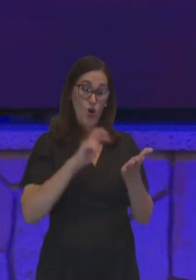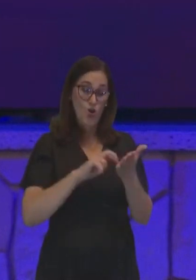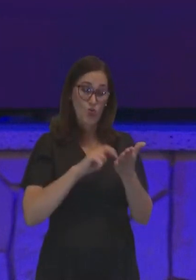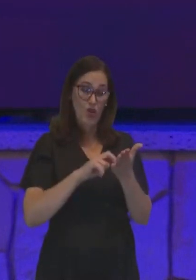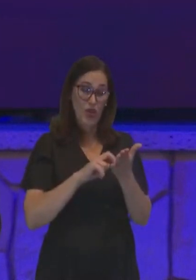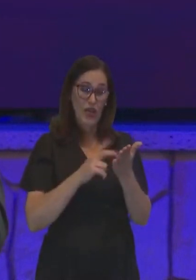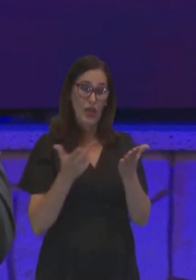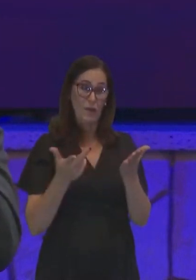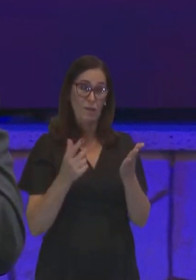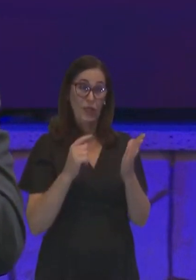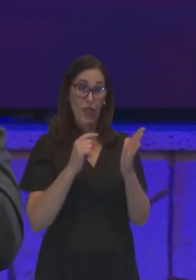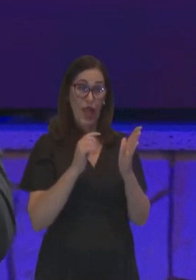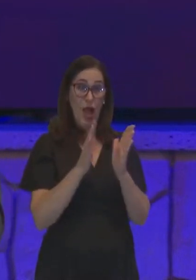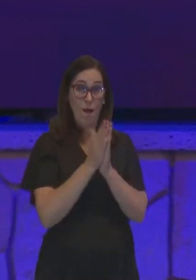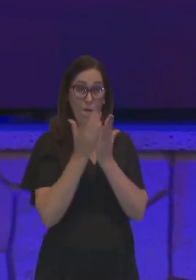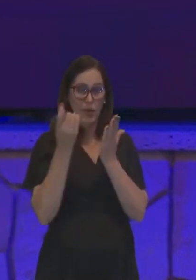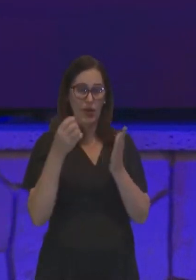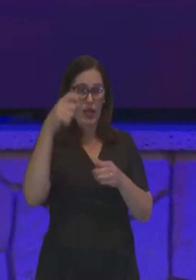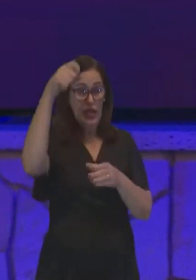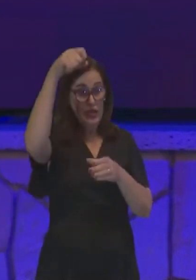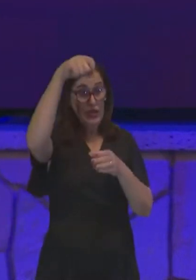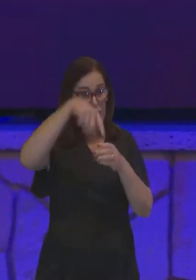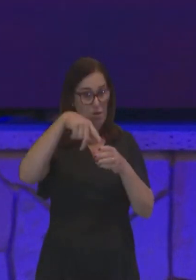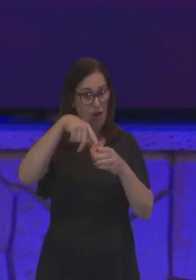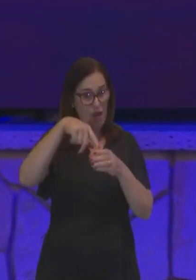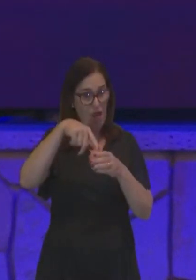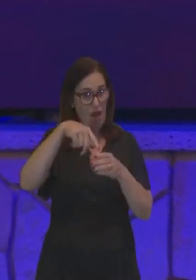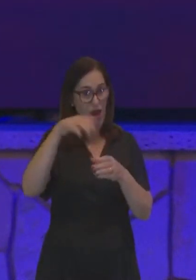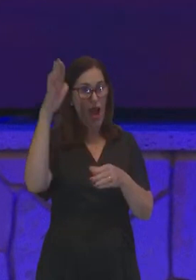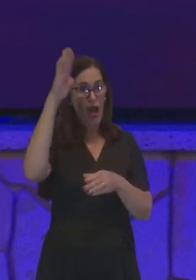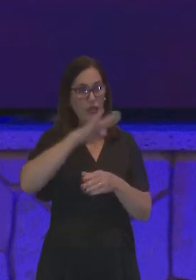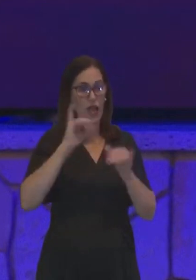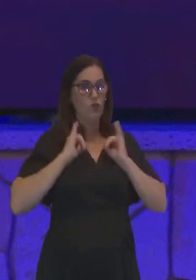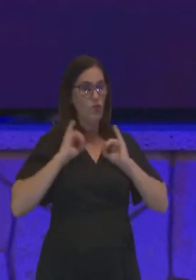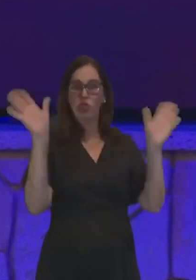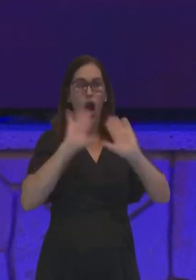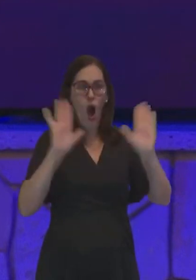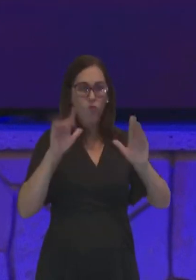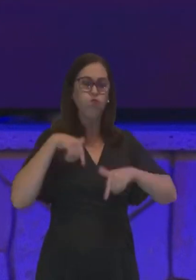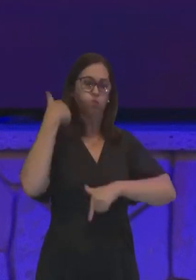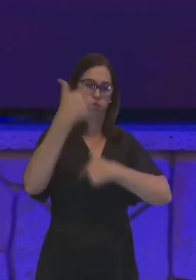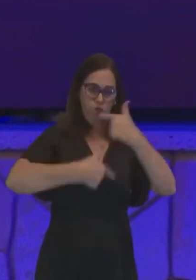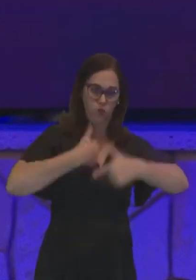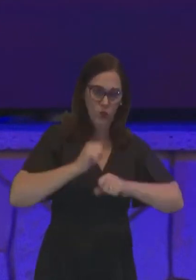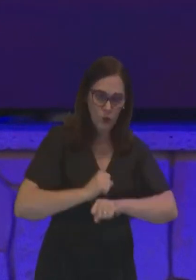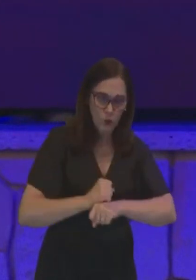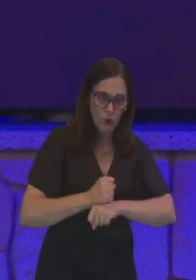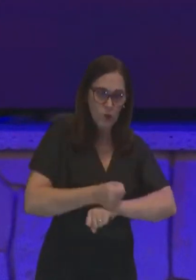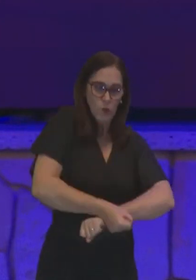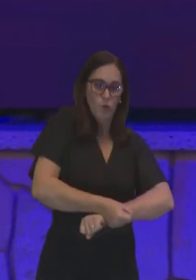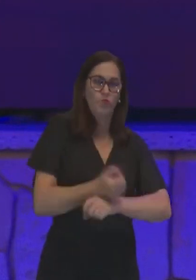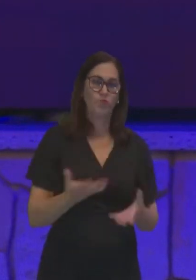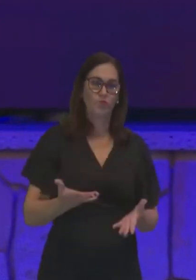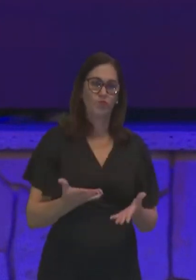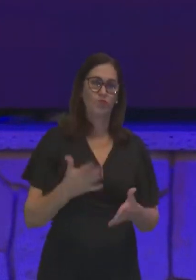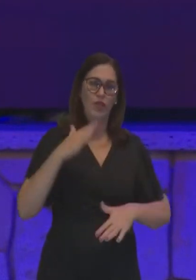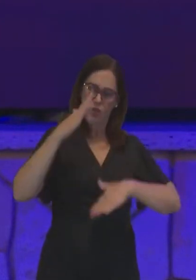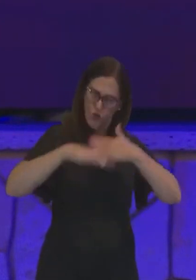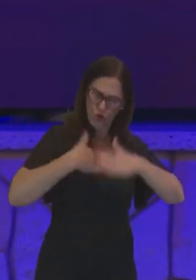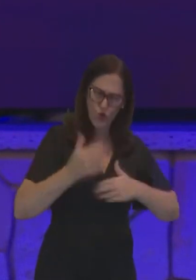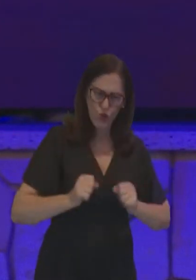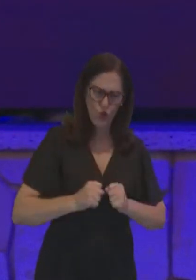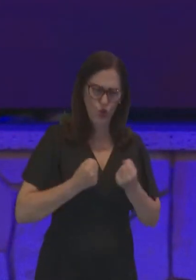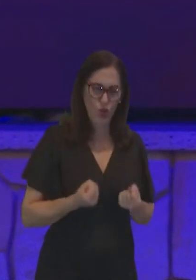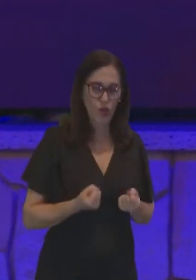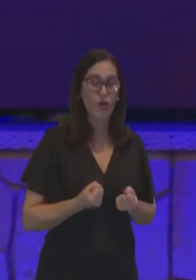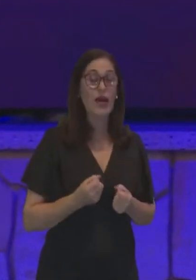diz a palavra que lemos, semeia a tua semente, à tarde não repousa a tua mão. Continue produzindo, mas